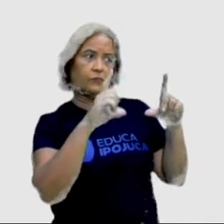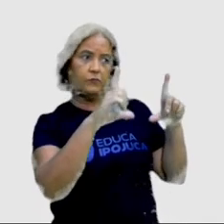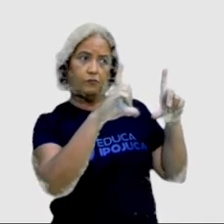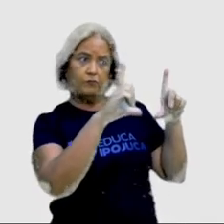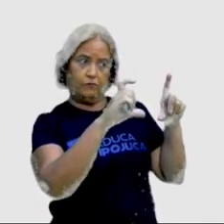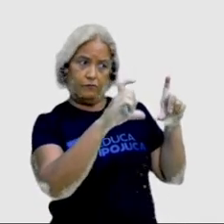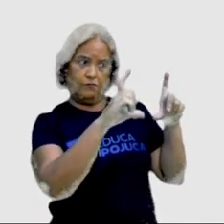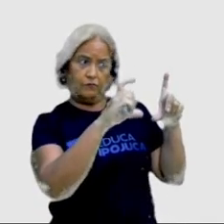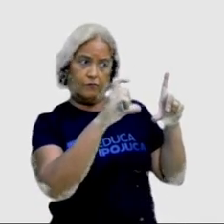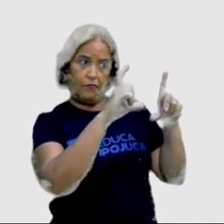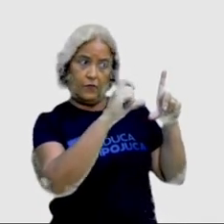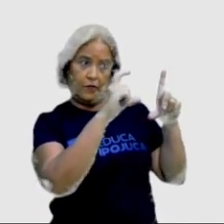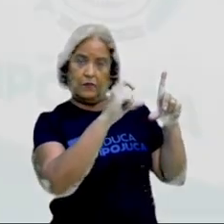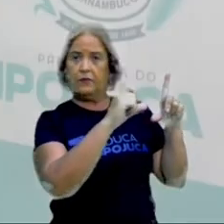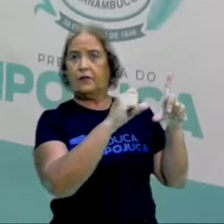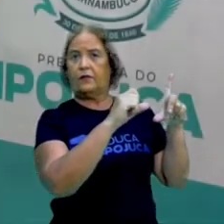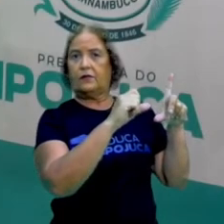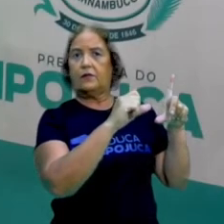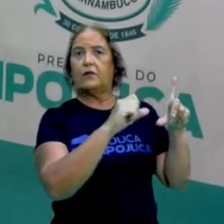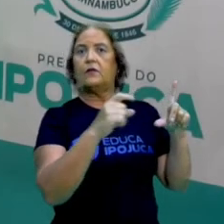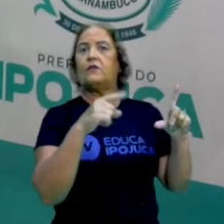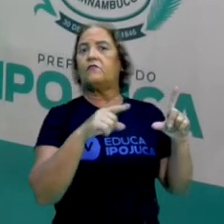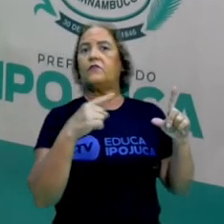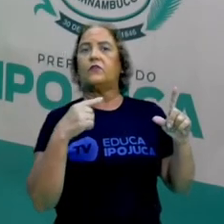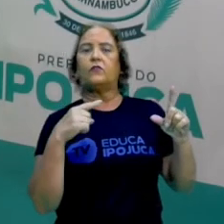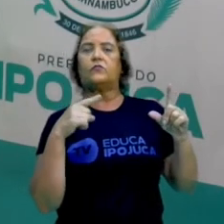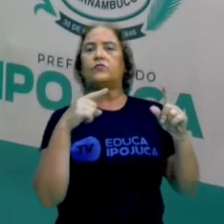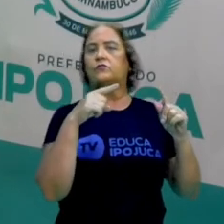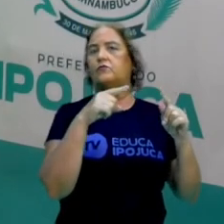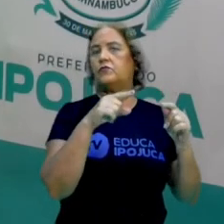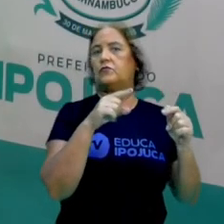e automaticamente será direcionado